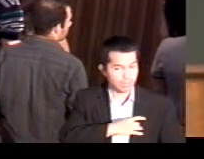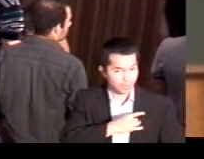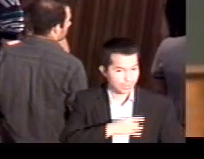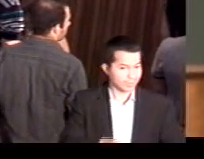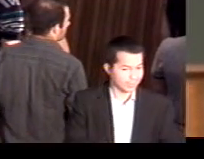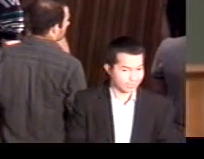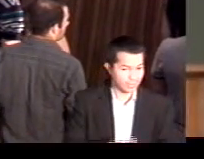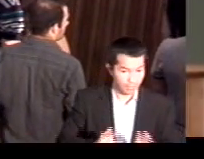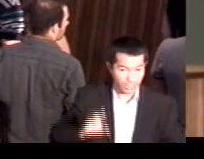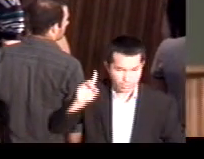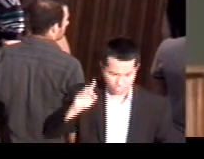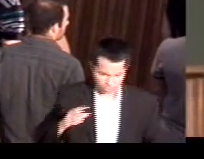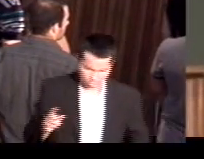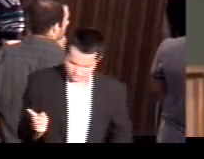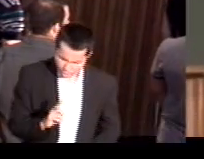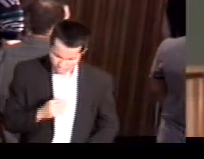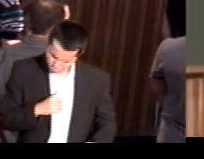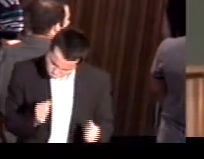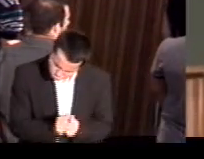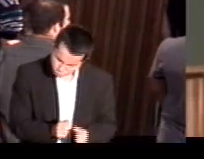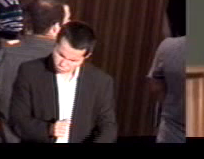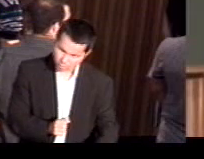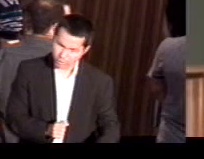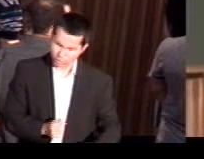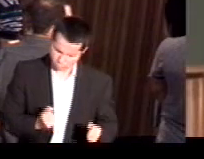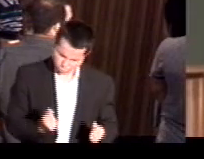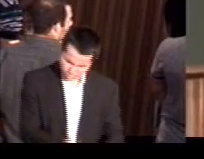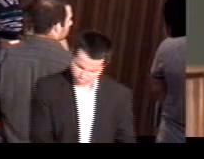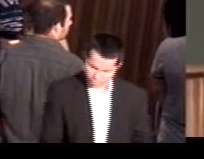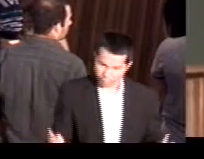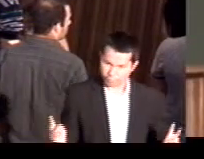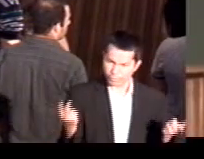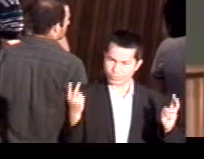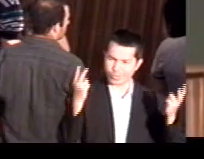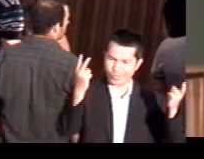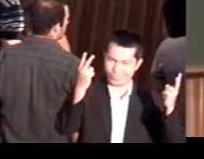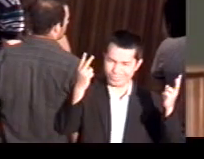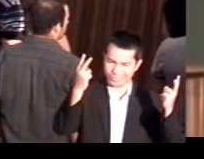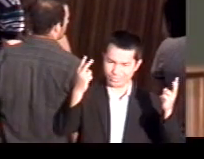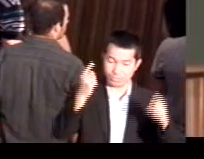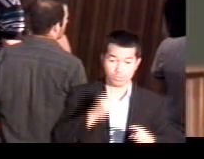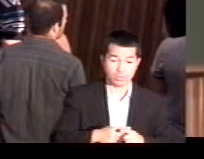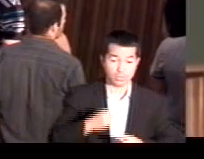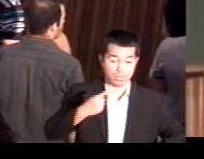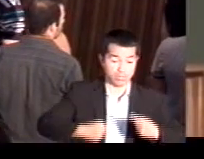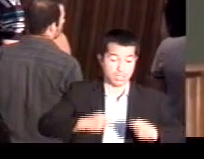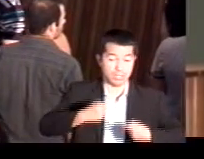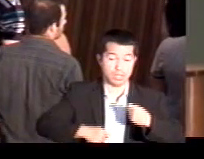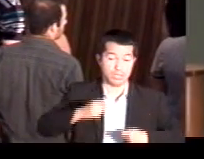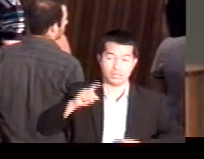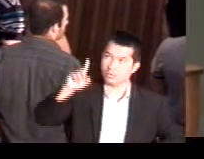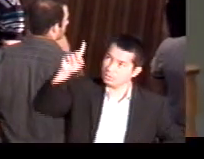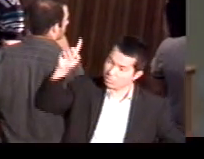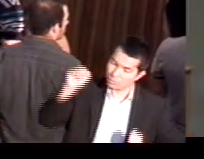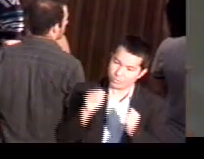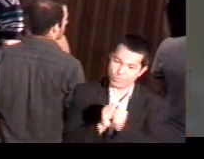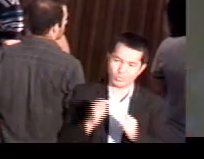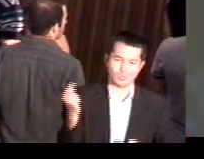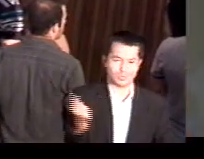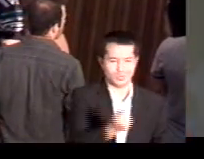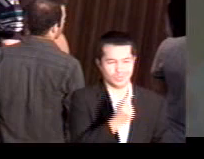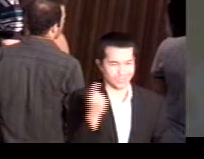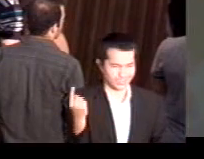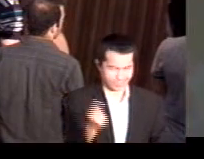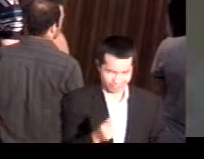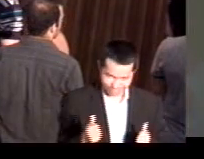batalha é do Senhor, a batalha é do Senhor, a batalha é do Senhor, Ele vai lutar por mim, tá bom?